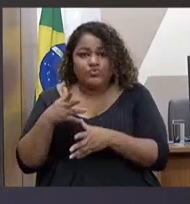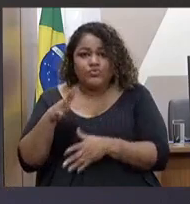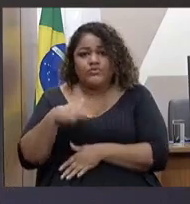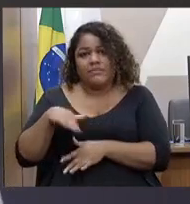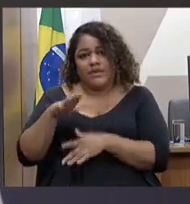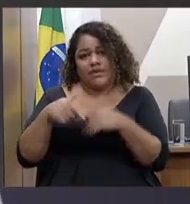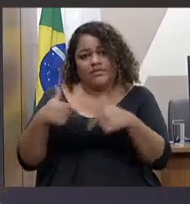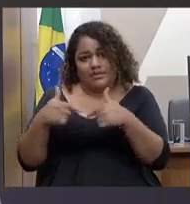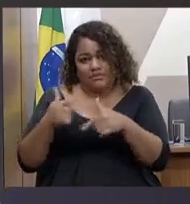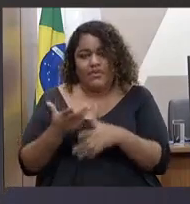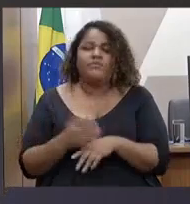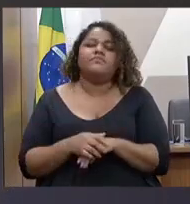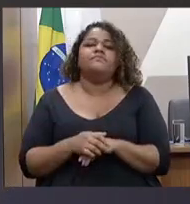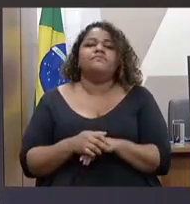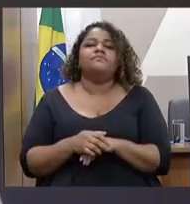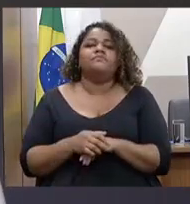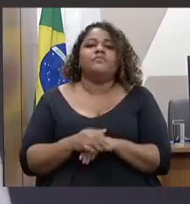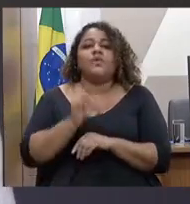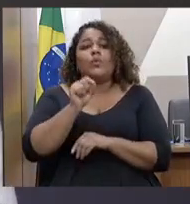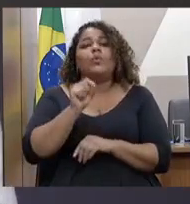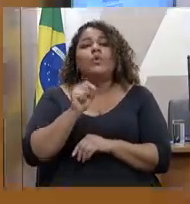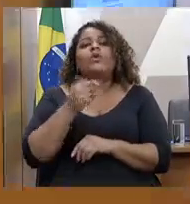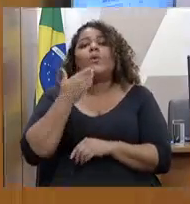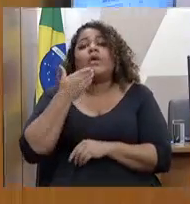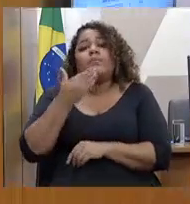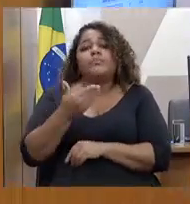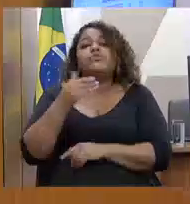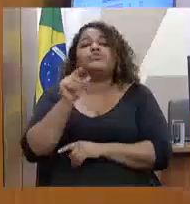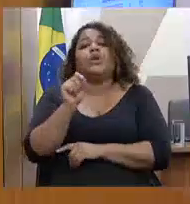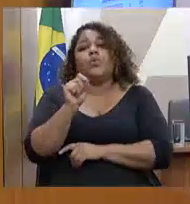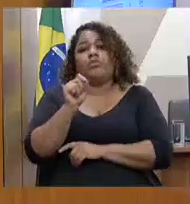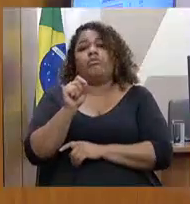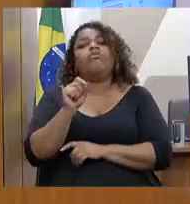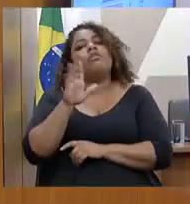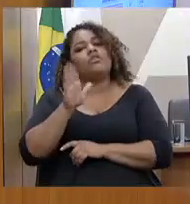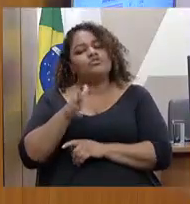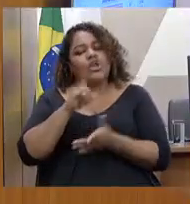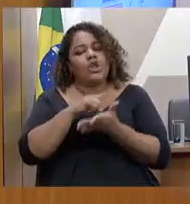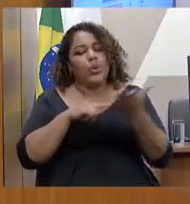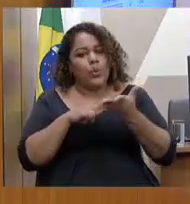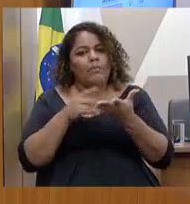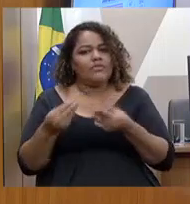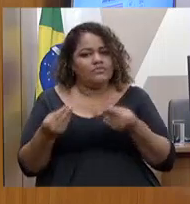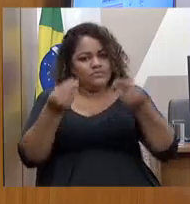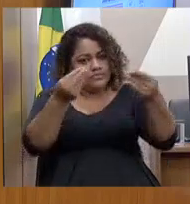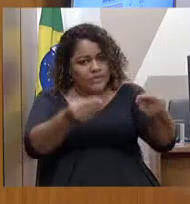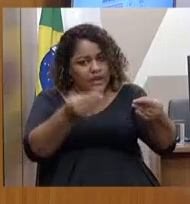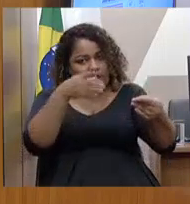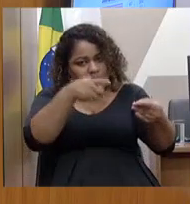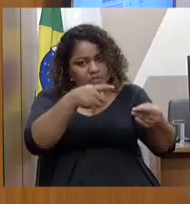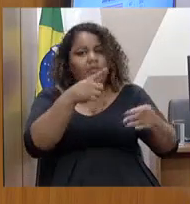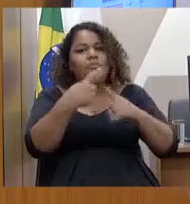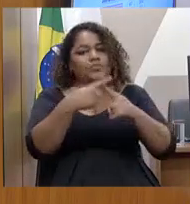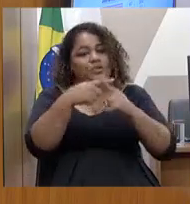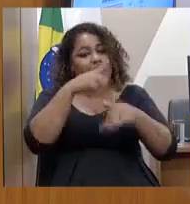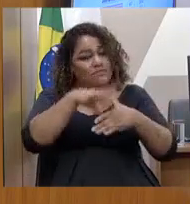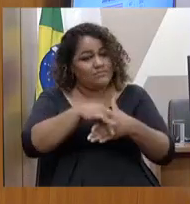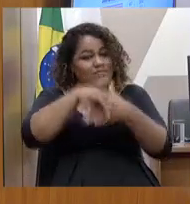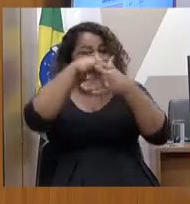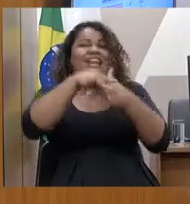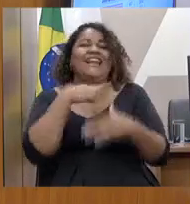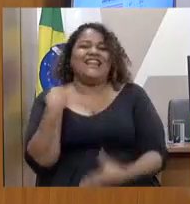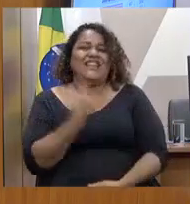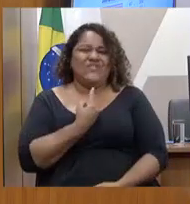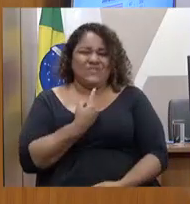para mim né pra frente o que eu quero pedir aqui eu já deixei os documentos com o senhor que o senhor é o nosso Líder aqui